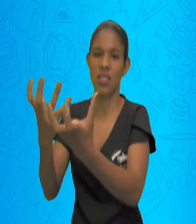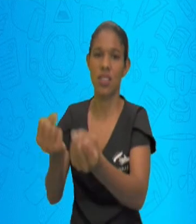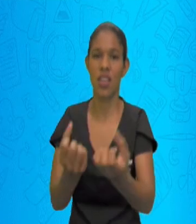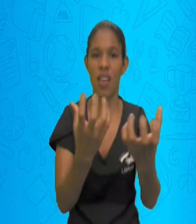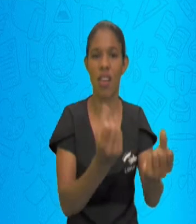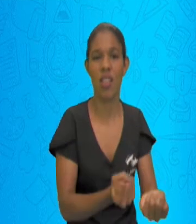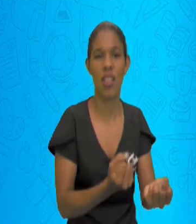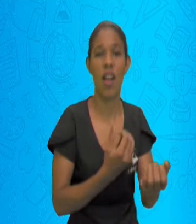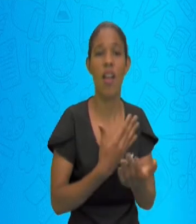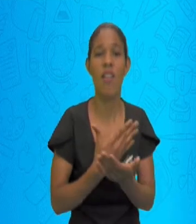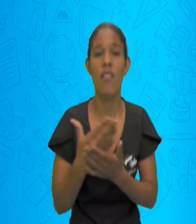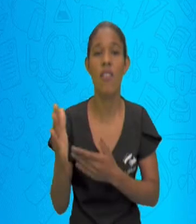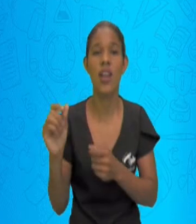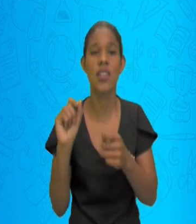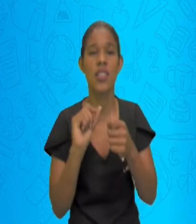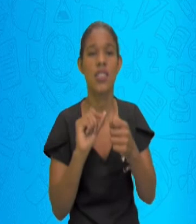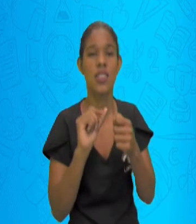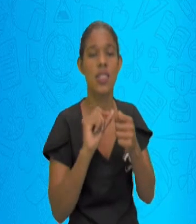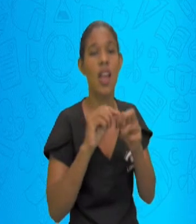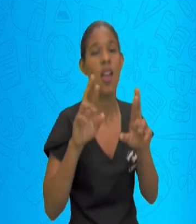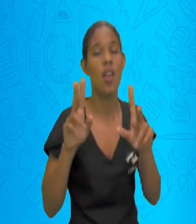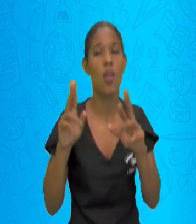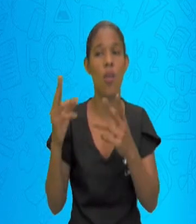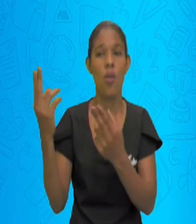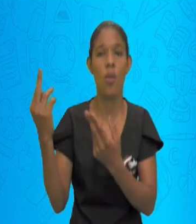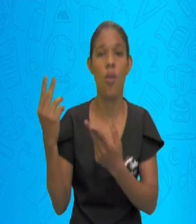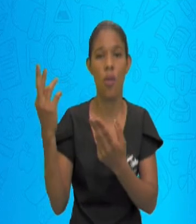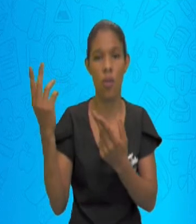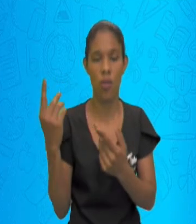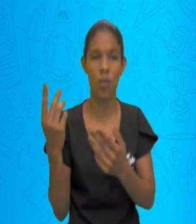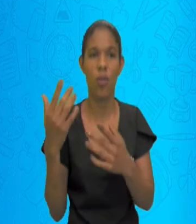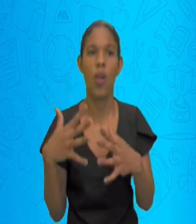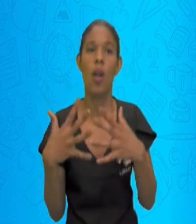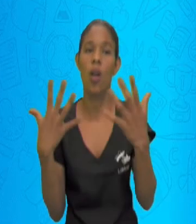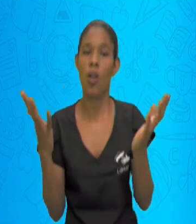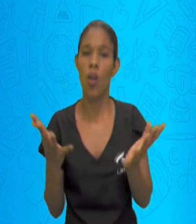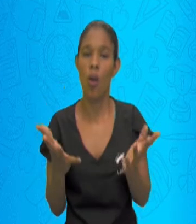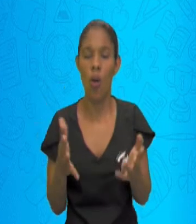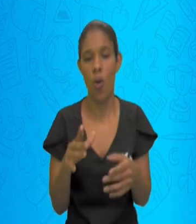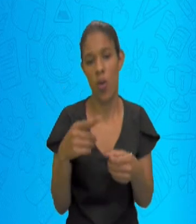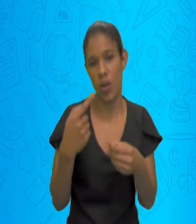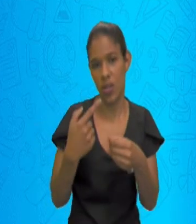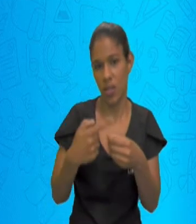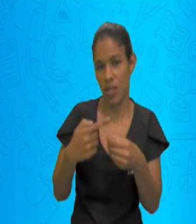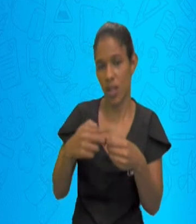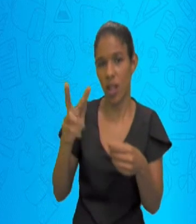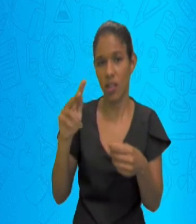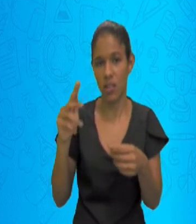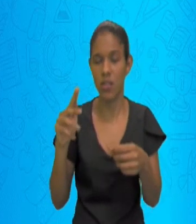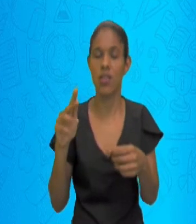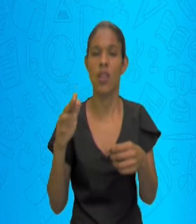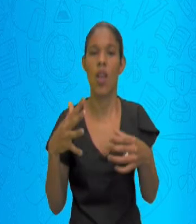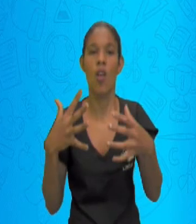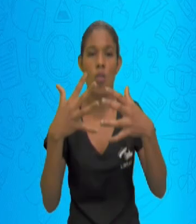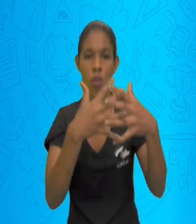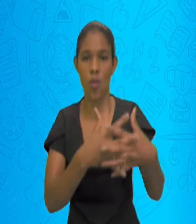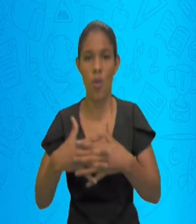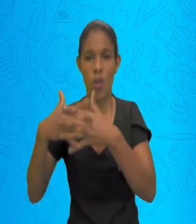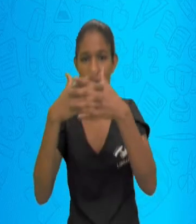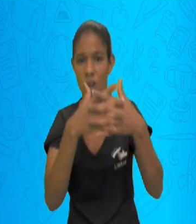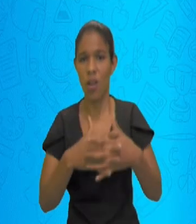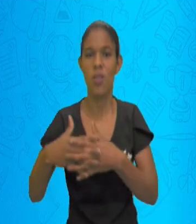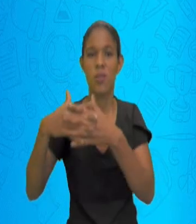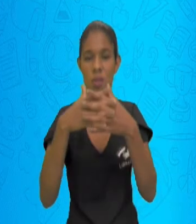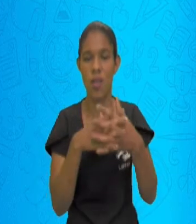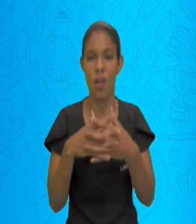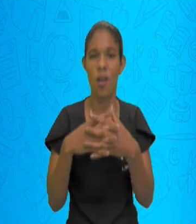nossa regional, um carnaval fora de época, onde os trios elétricos, os cantores, vêm fazer a festa nesse carnaval fora de